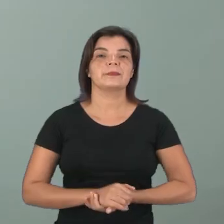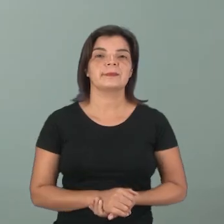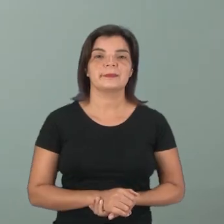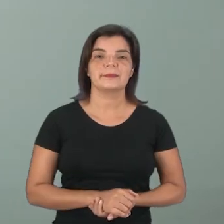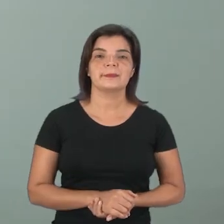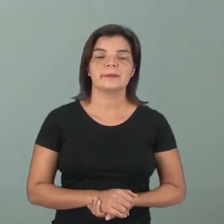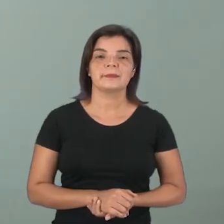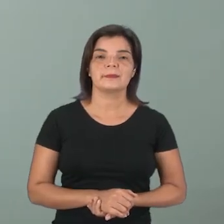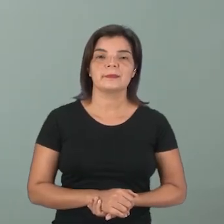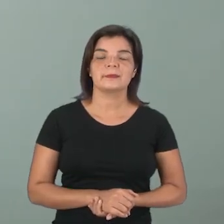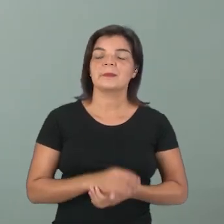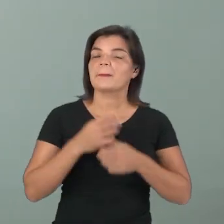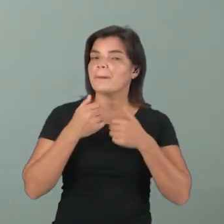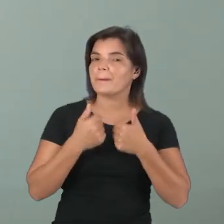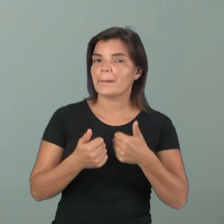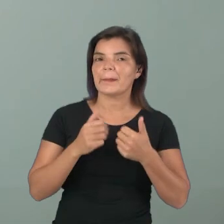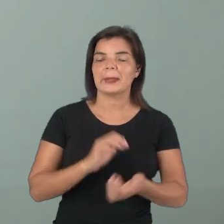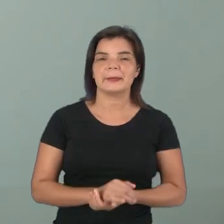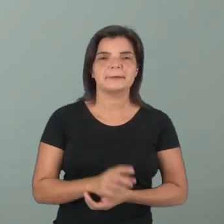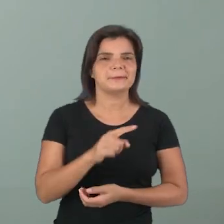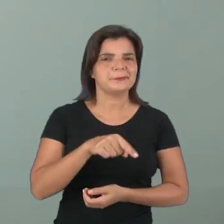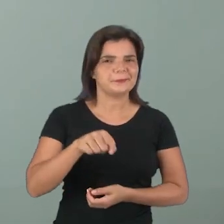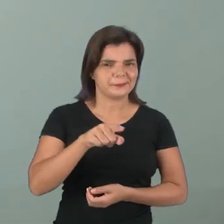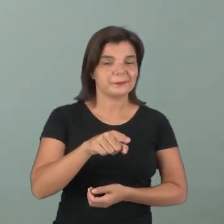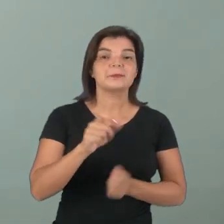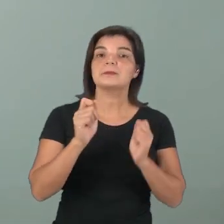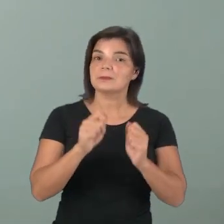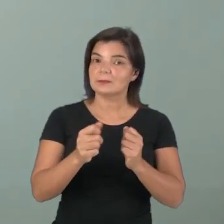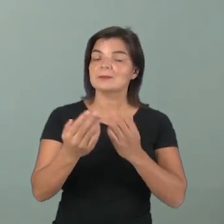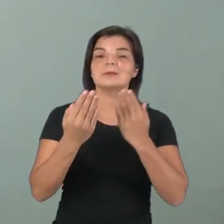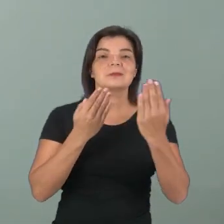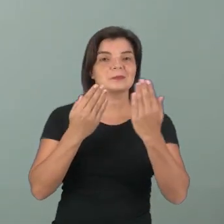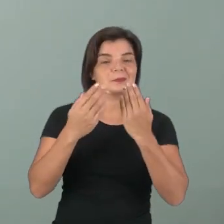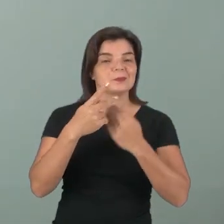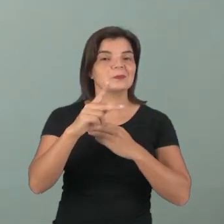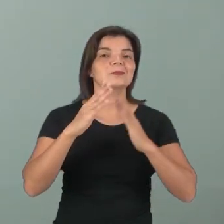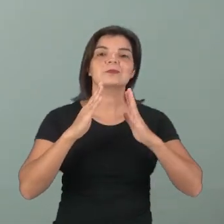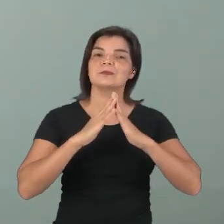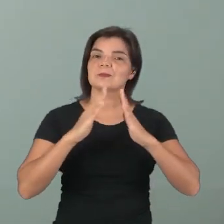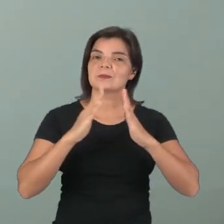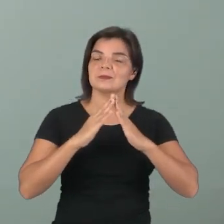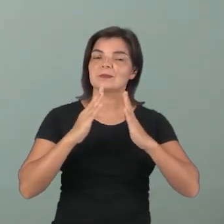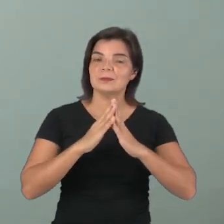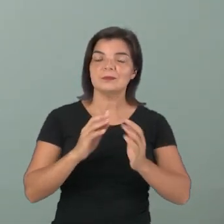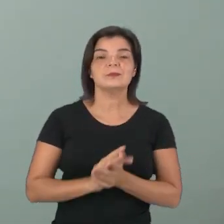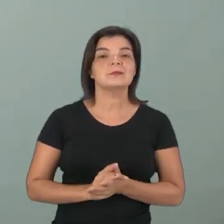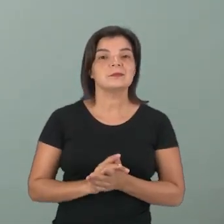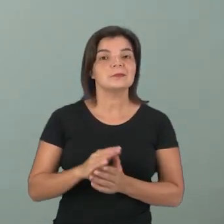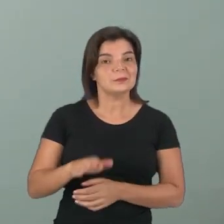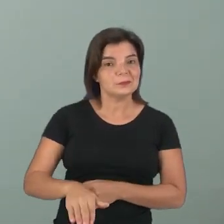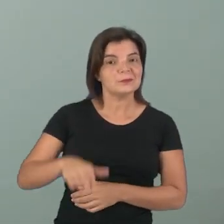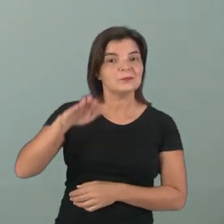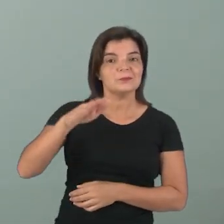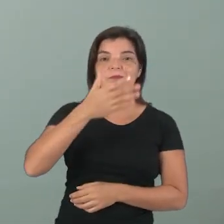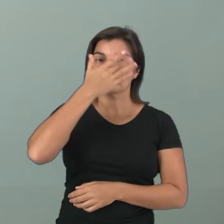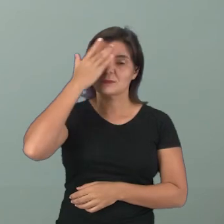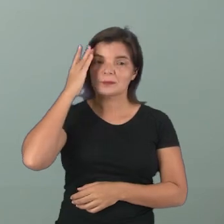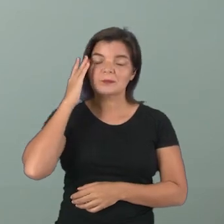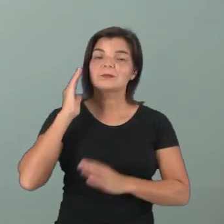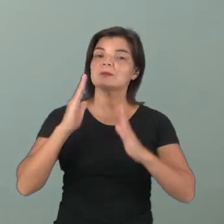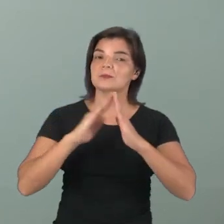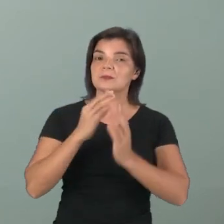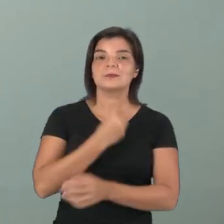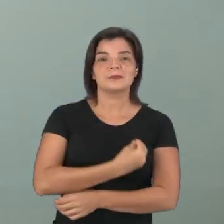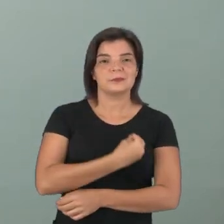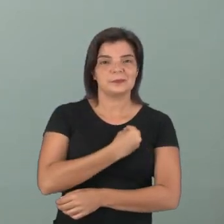menor. Muito bem, você também pode comparar na sua casa o seu tamanho com as pessoas que moram